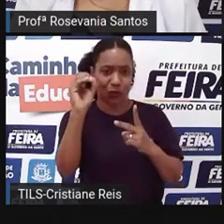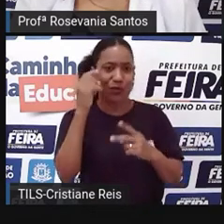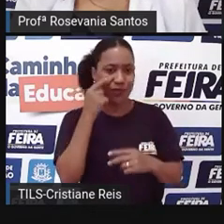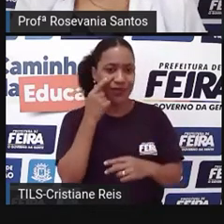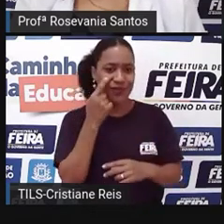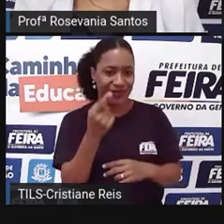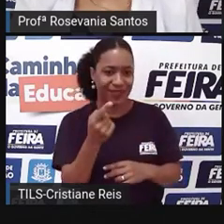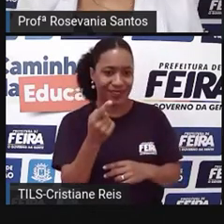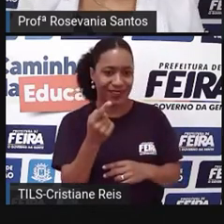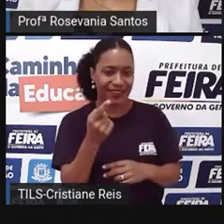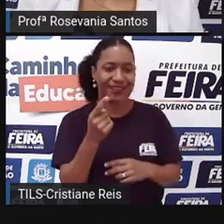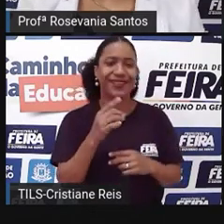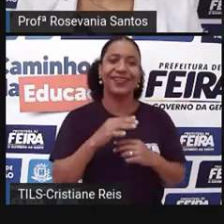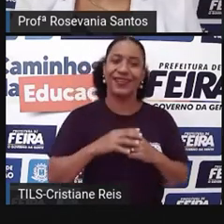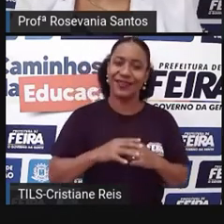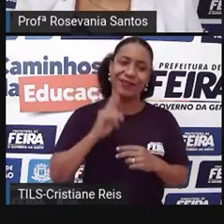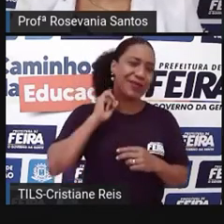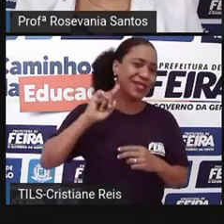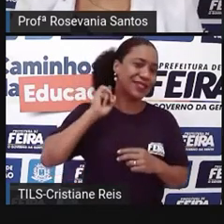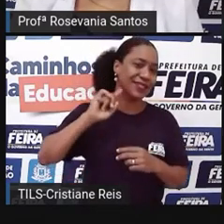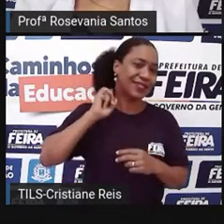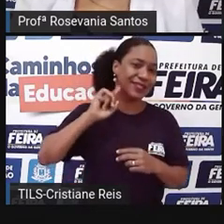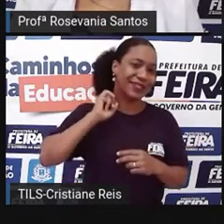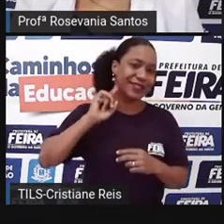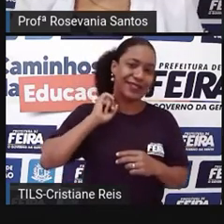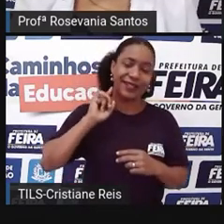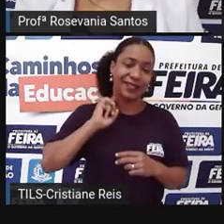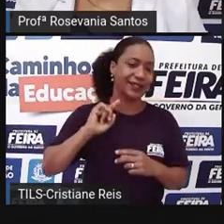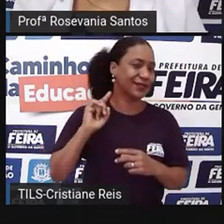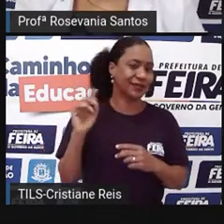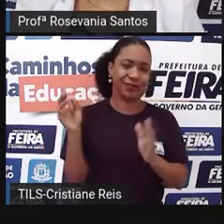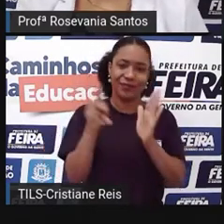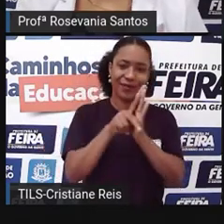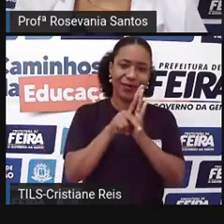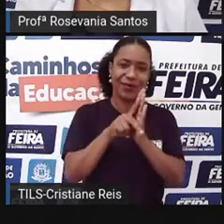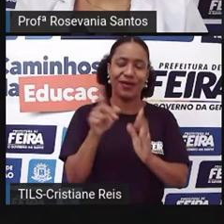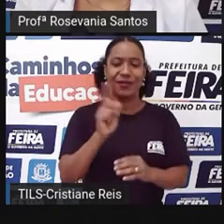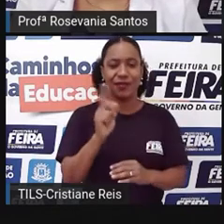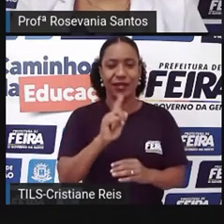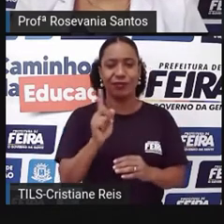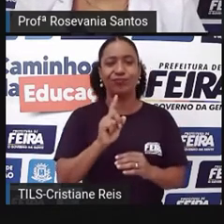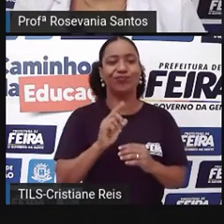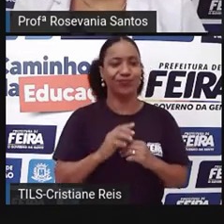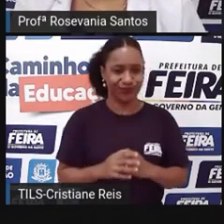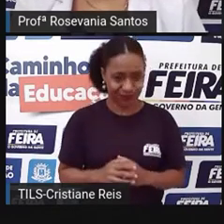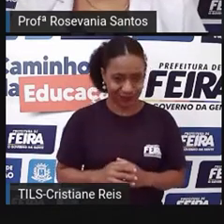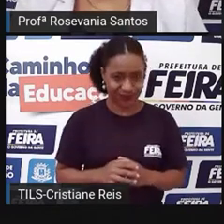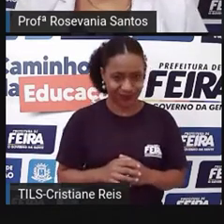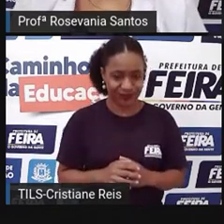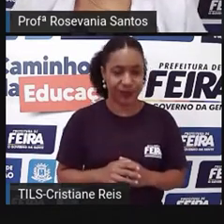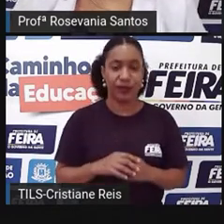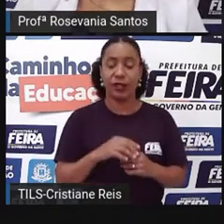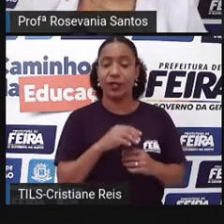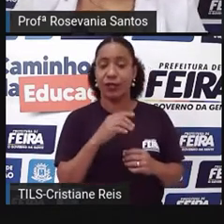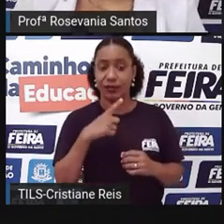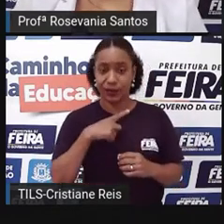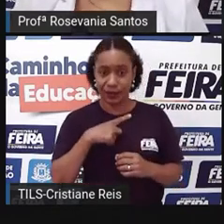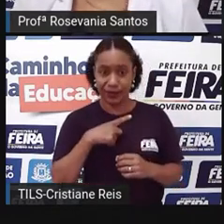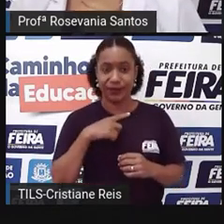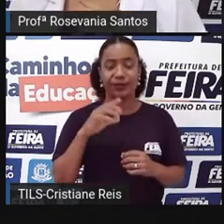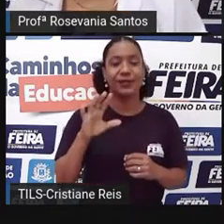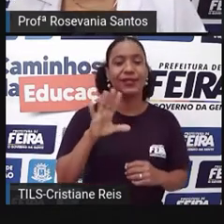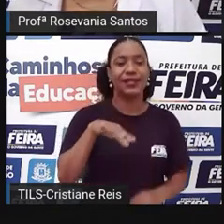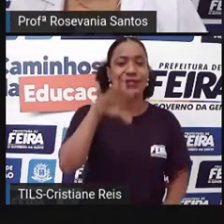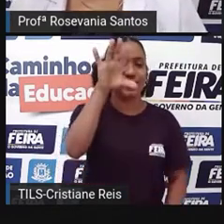mas o norte de Minas Gerais não pega. Então, né, são essas três, como se fosse a junção dessas três regiões: